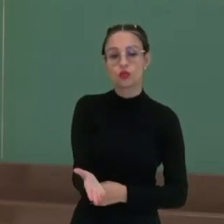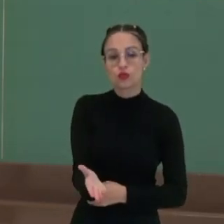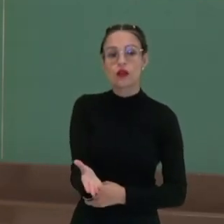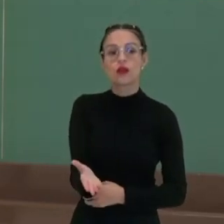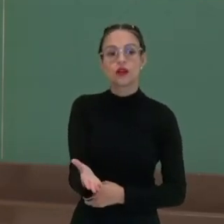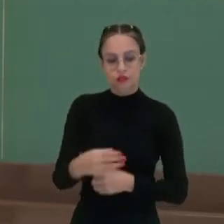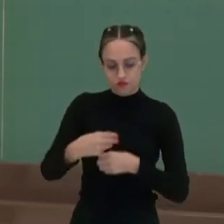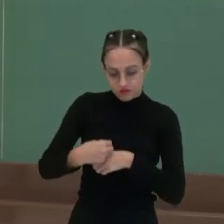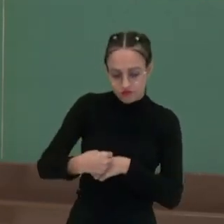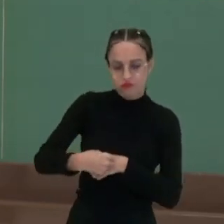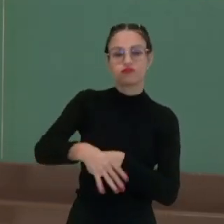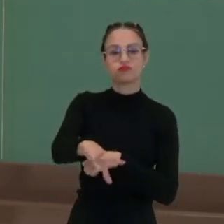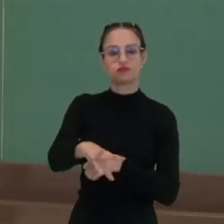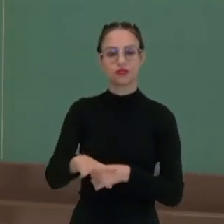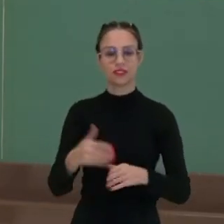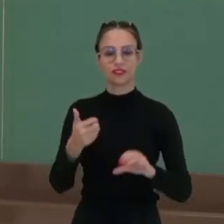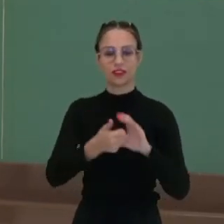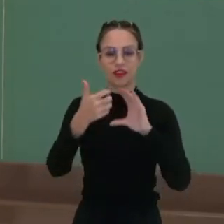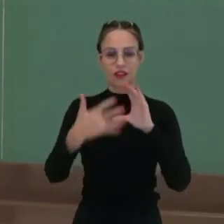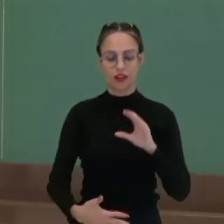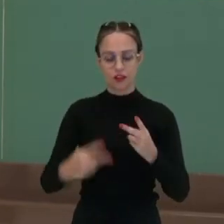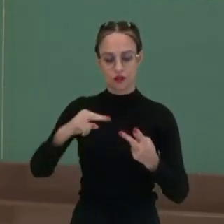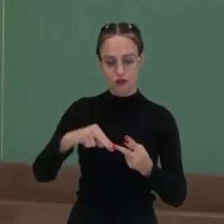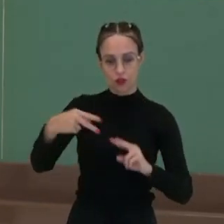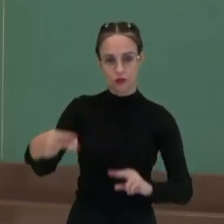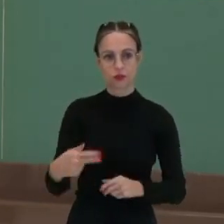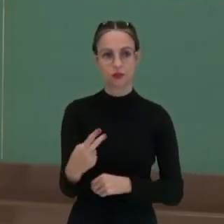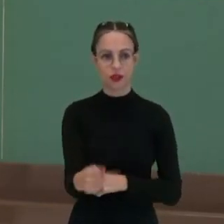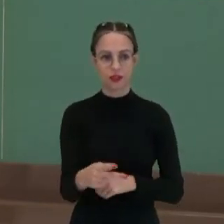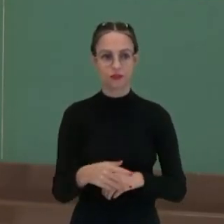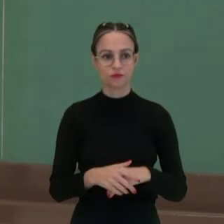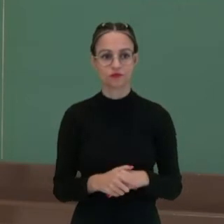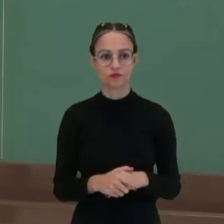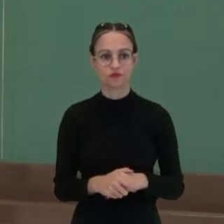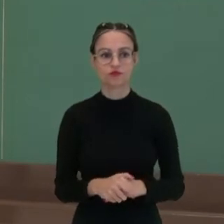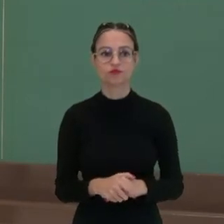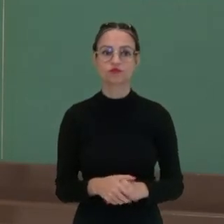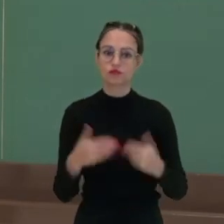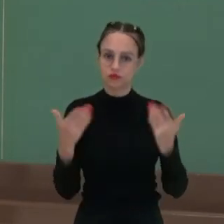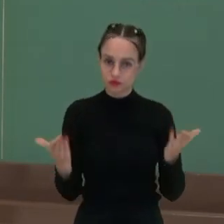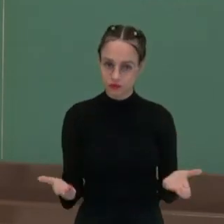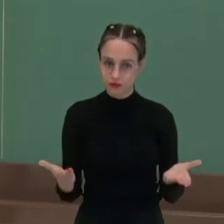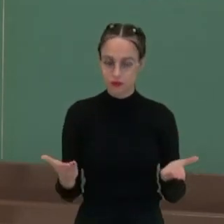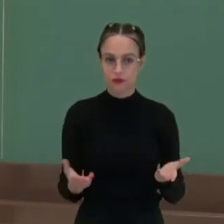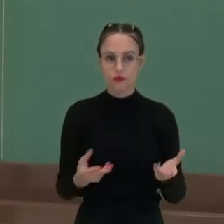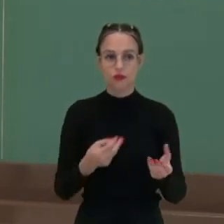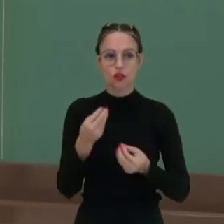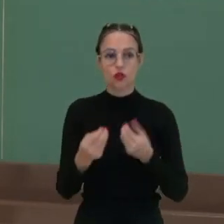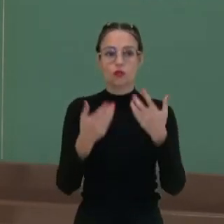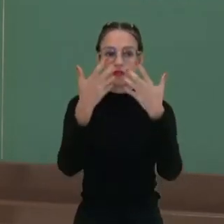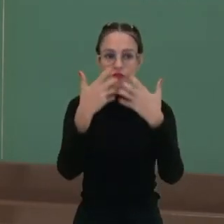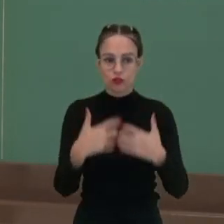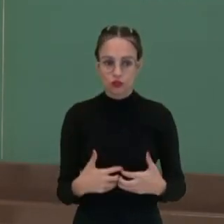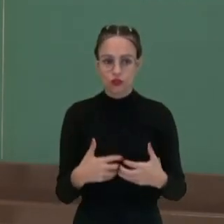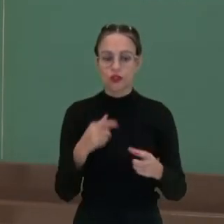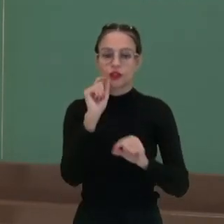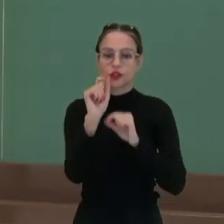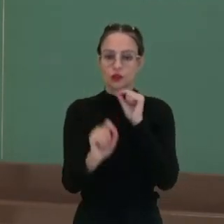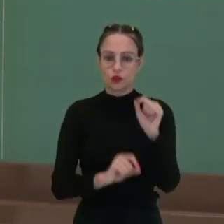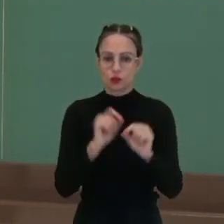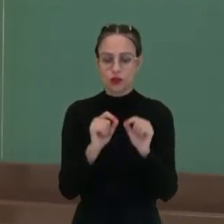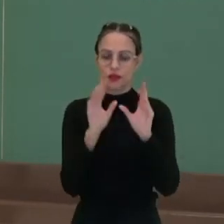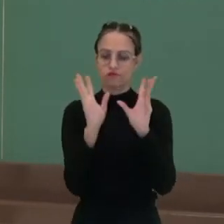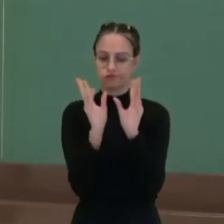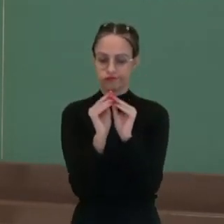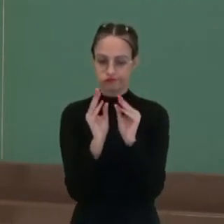já transmiti as minhas informações genéticas para o meu pequenininho, para o Marcelo. Então, funcionar como molde para a síntese